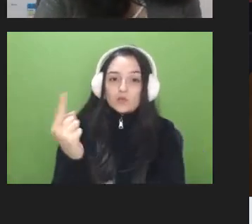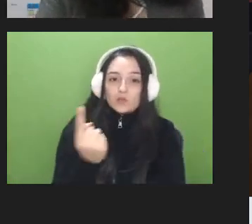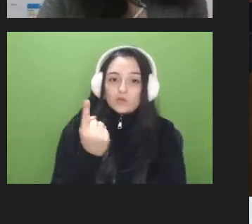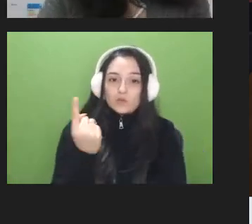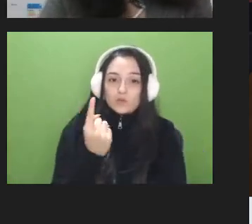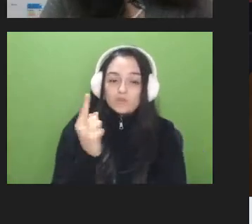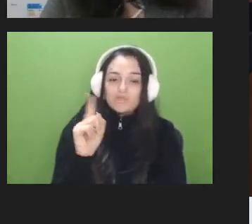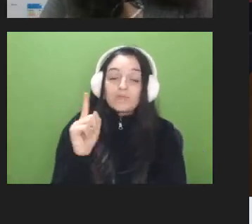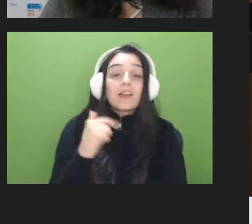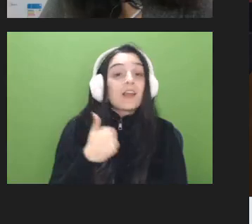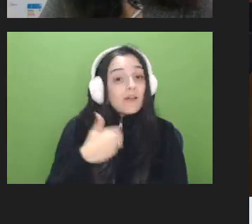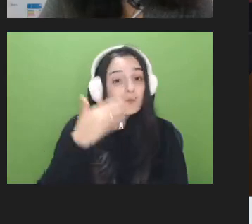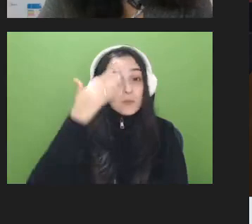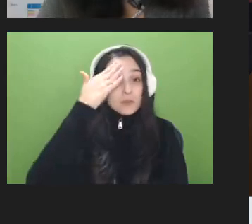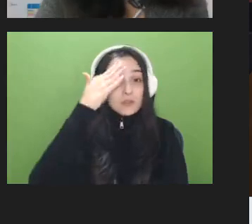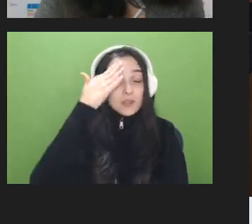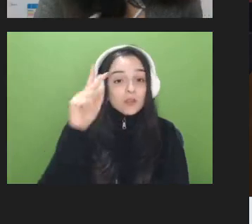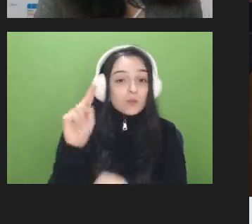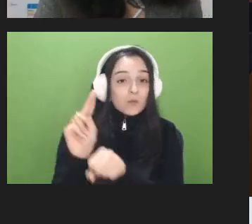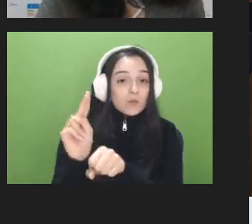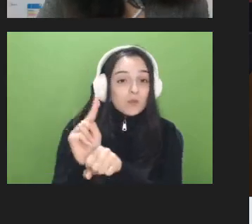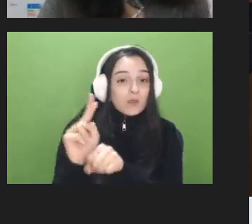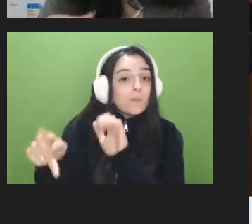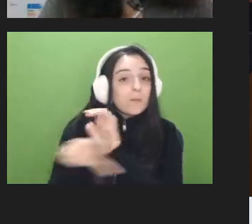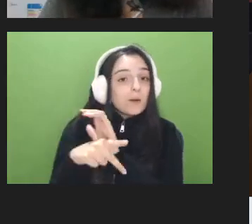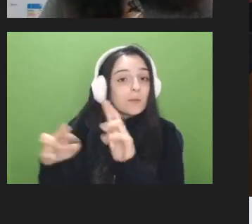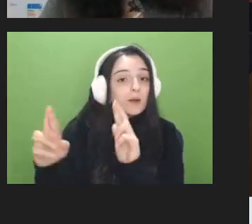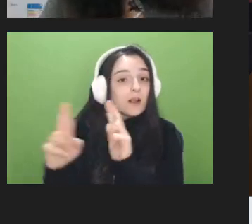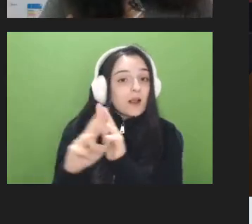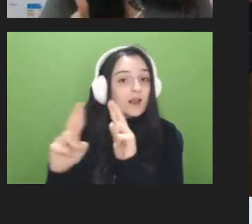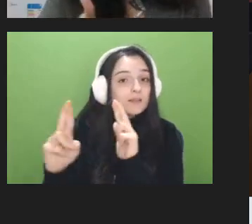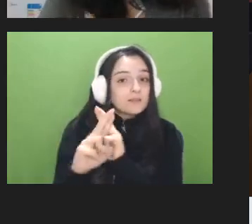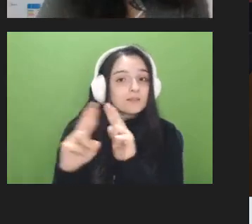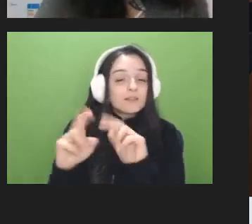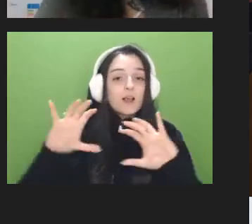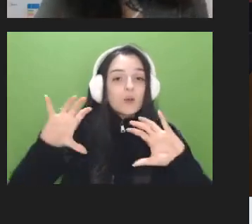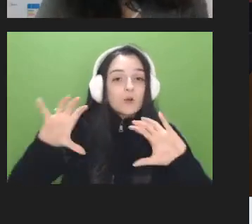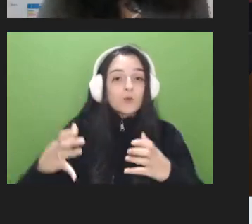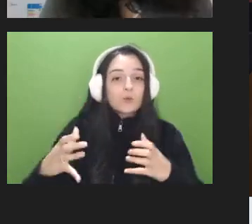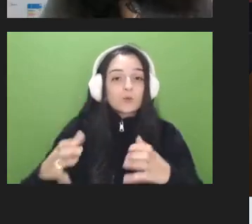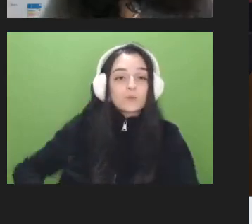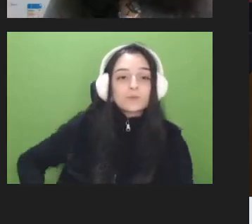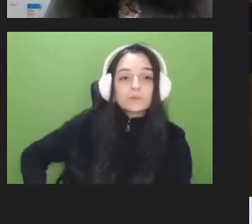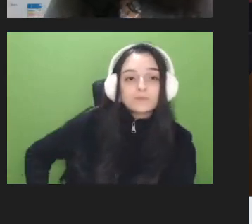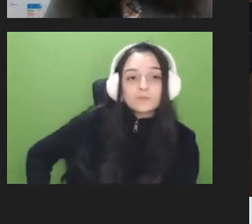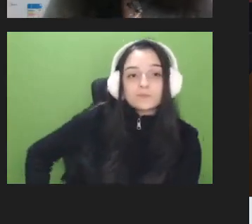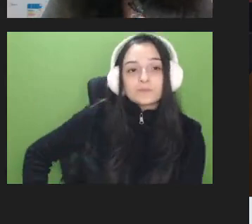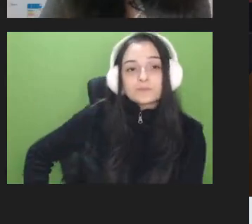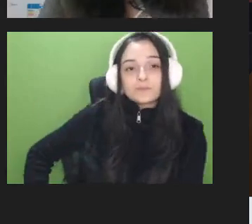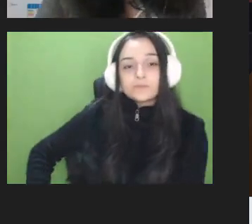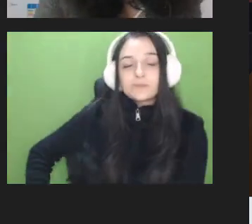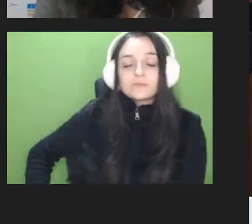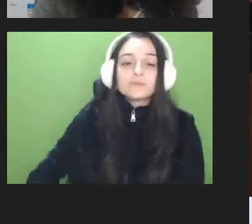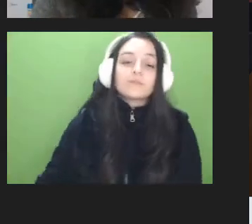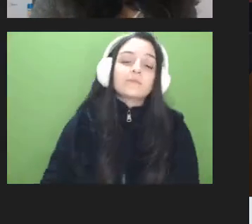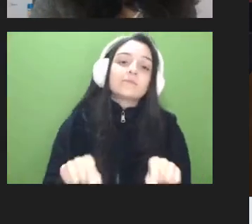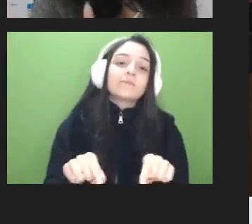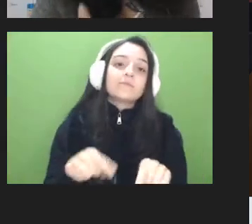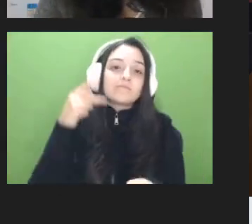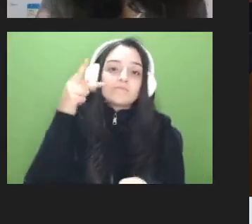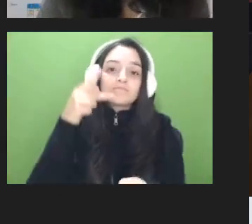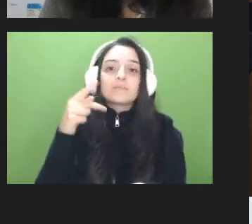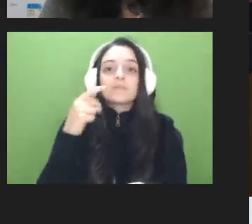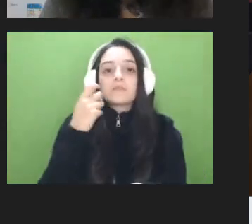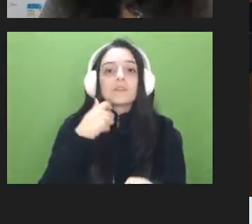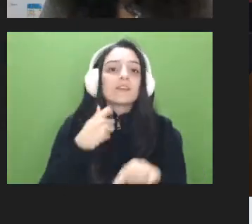como uma prática de relação, uma prática relacional, que é coletiva e que é, sobretudo, política, né? Não político-partidária,